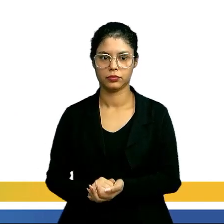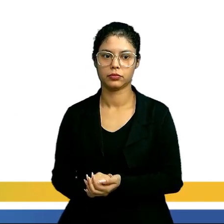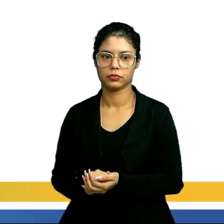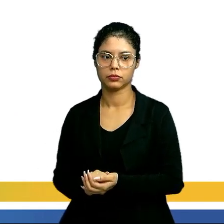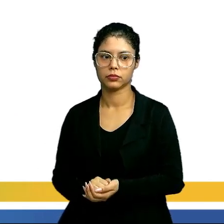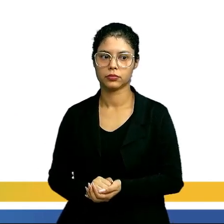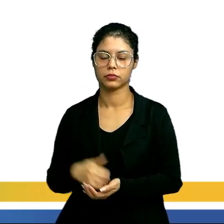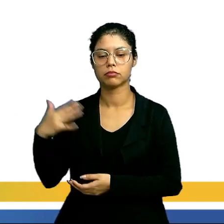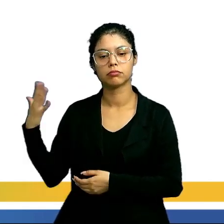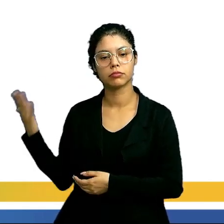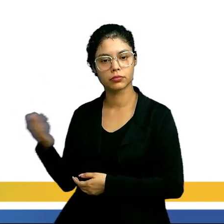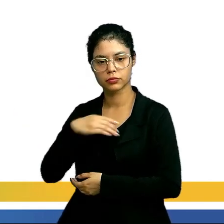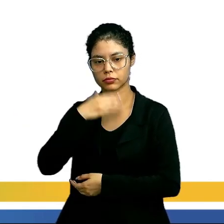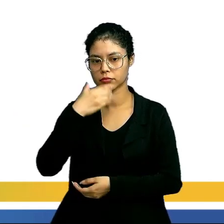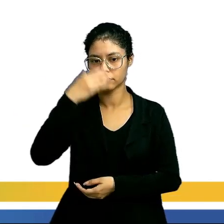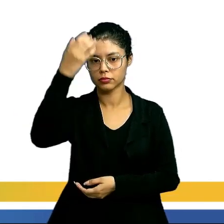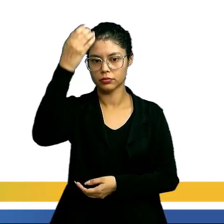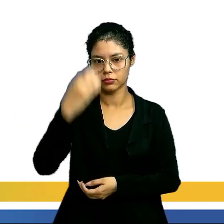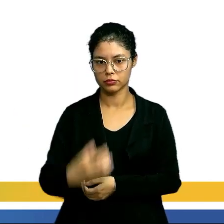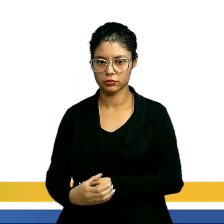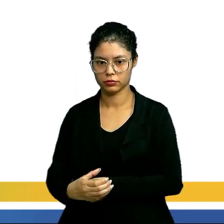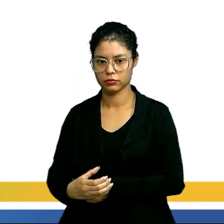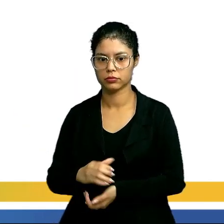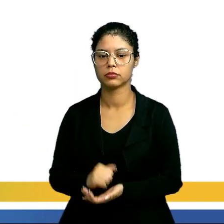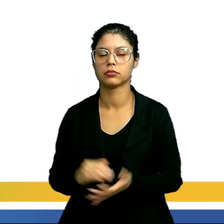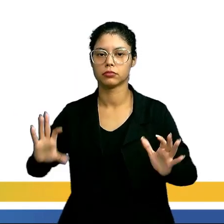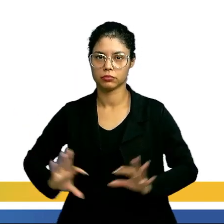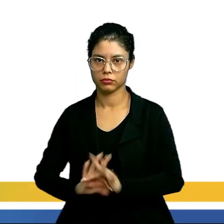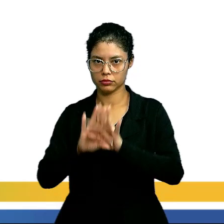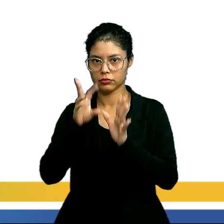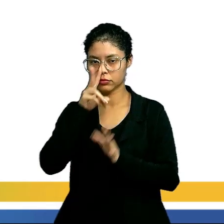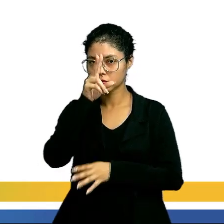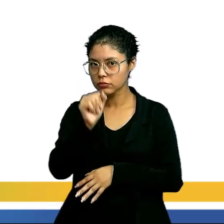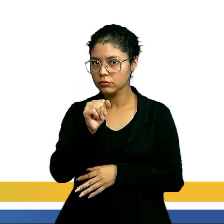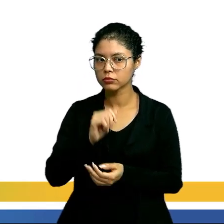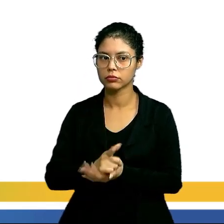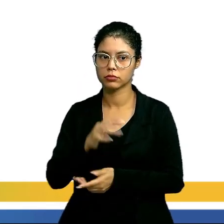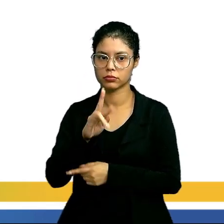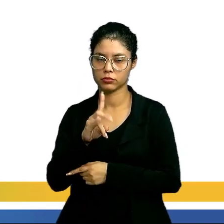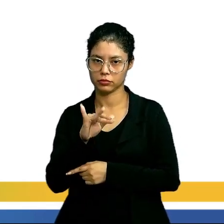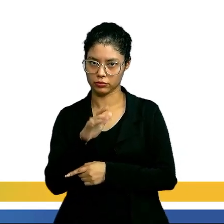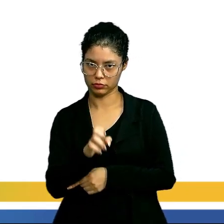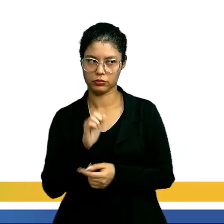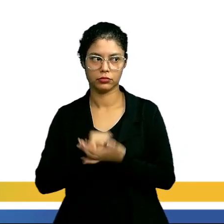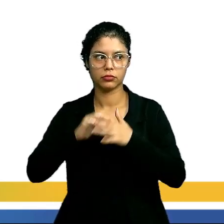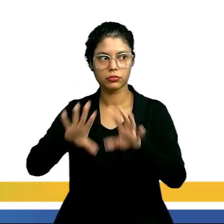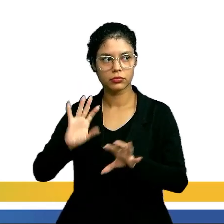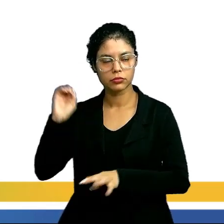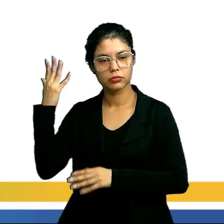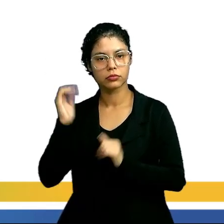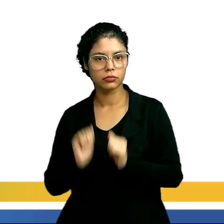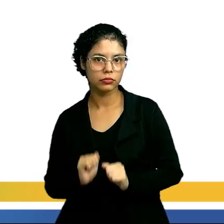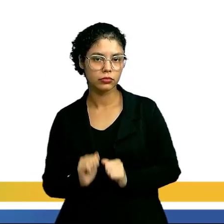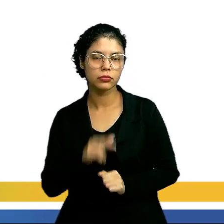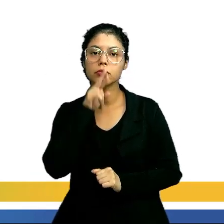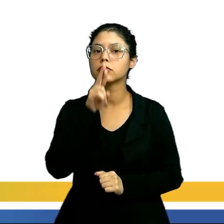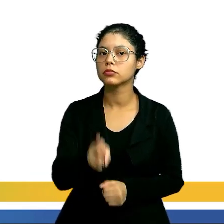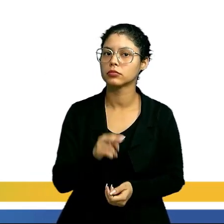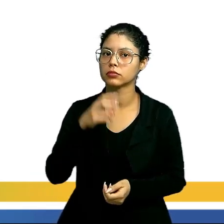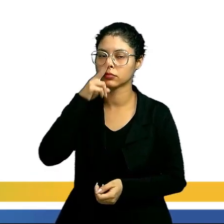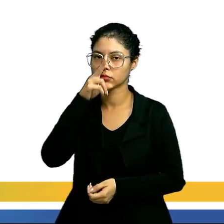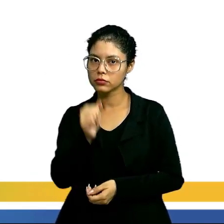maçã caindo. Essa maçã caindo ela está associada a uma força de gravidade. E, dessa forma, pode ser calculada a